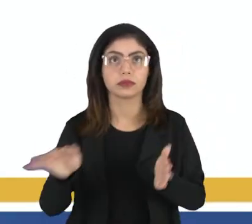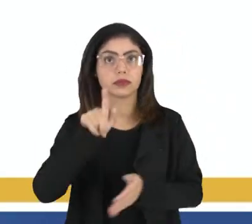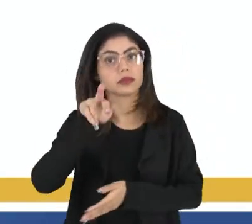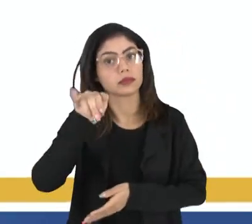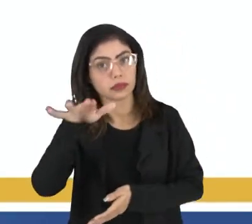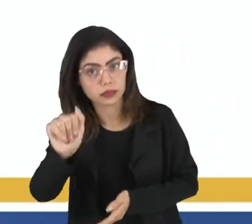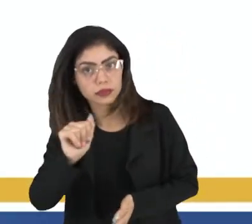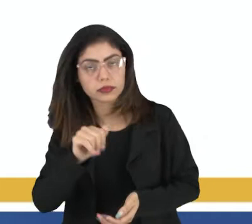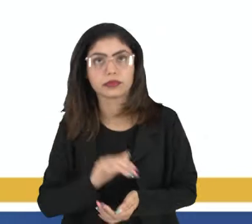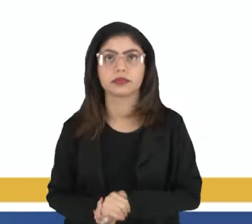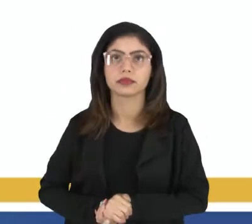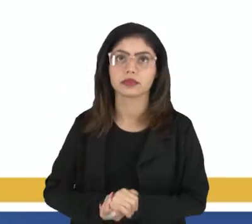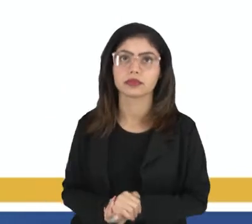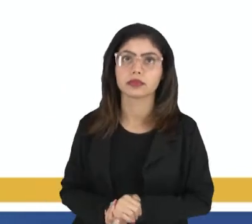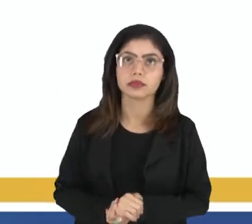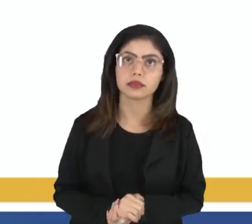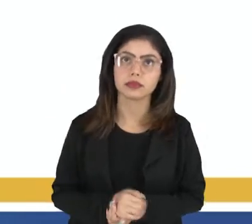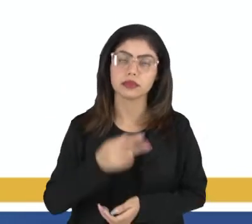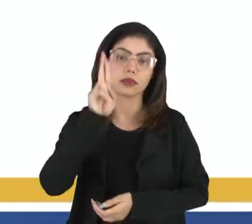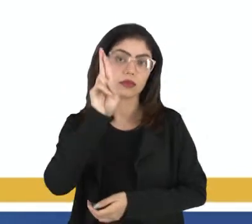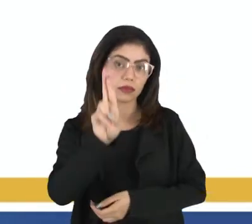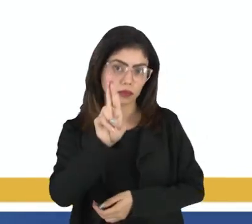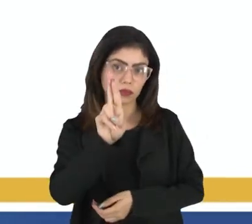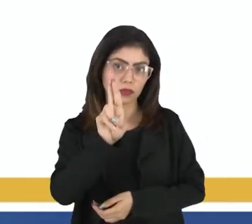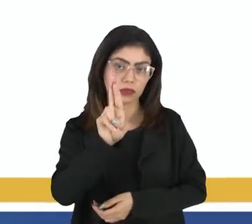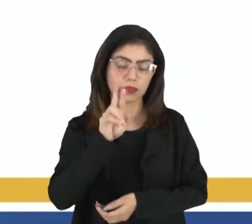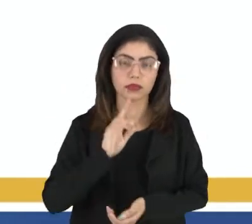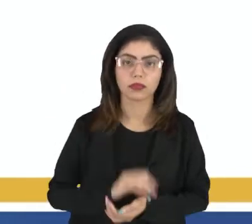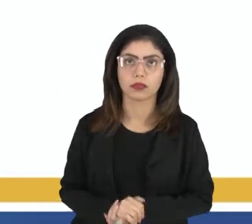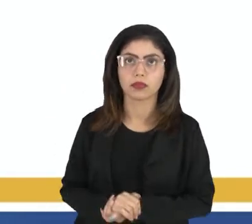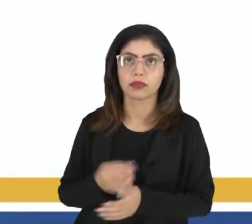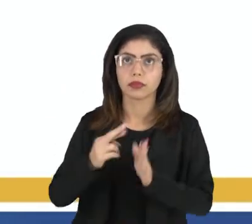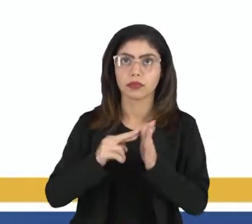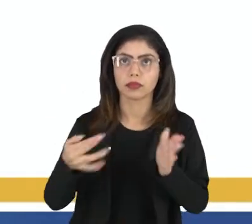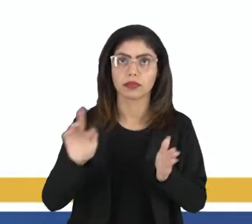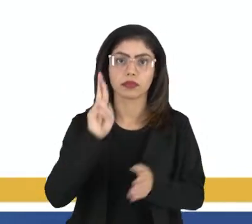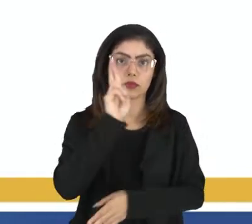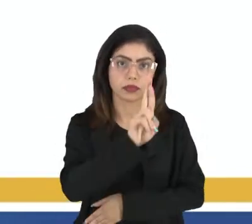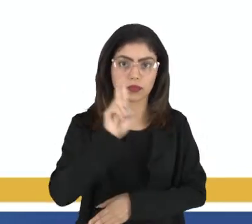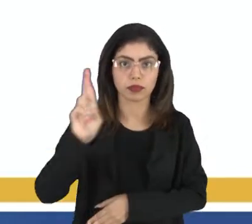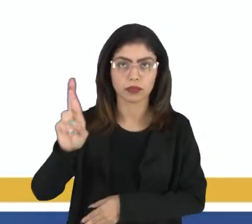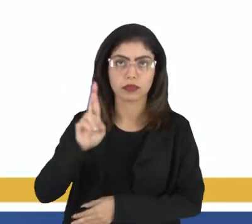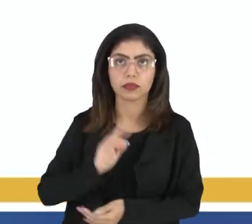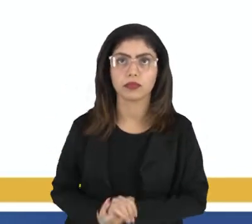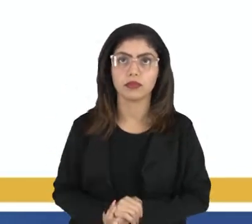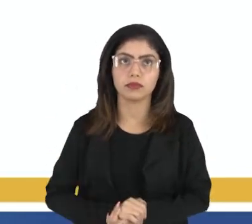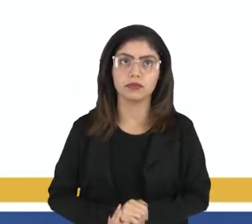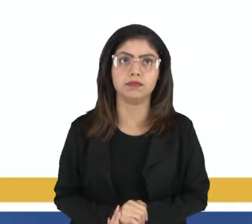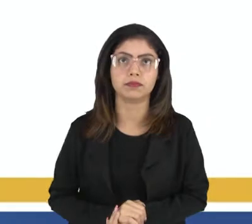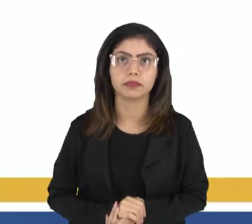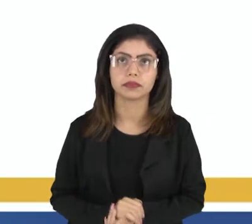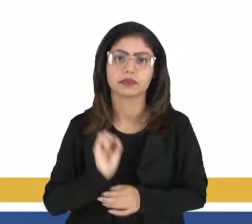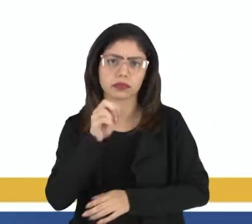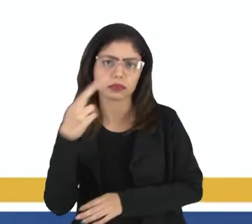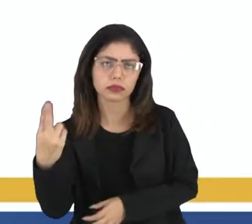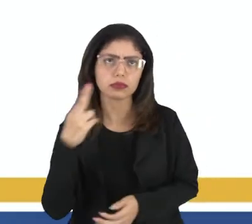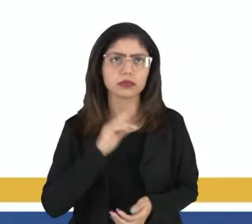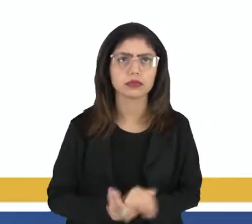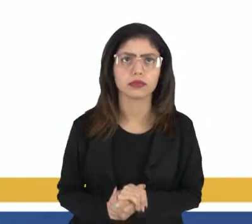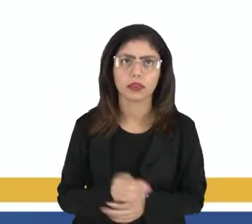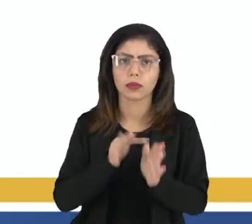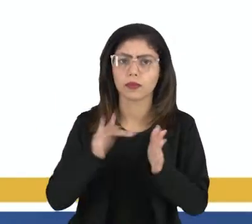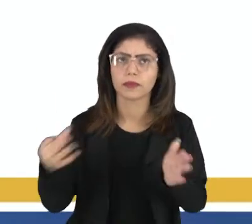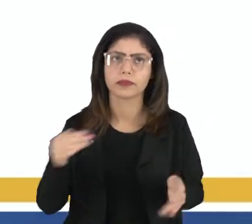função quadrática a função de R em R, tá? Ou seja,